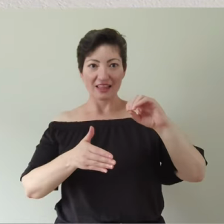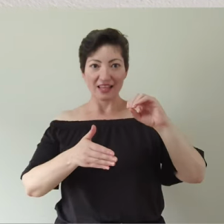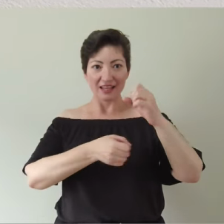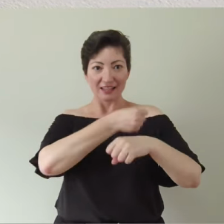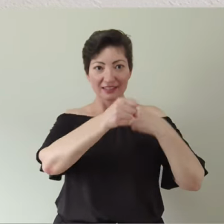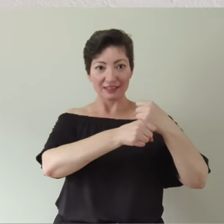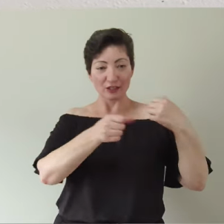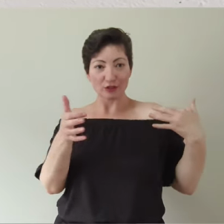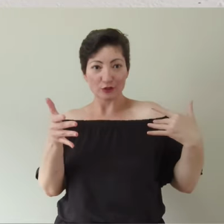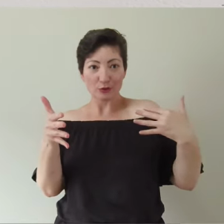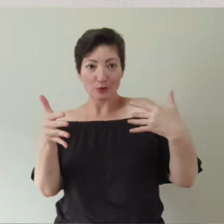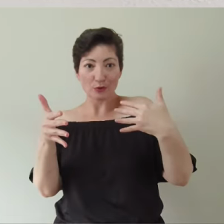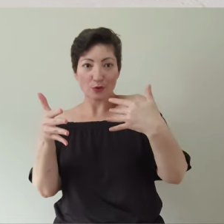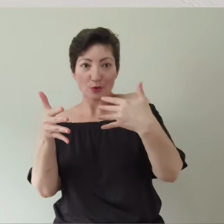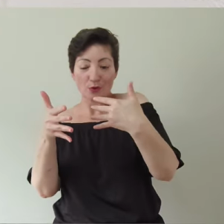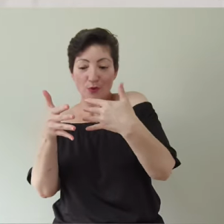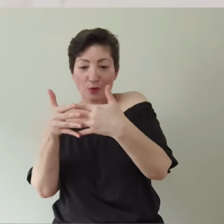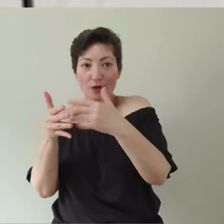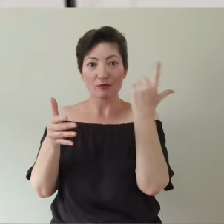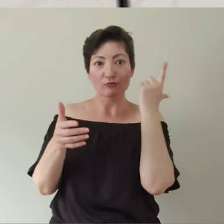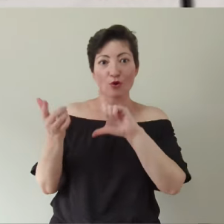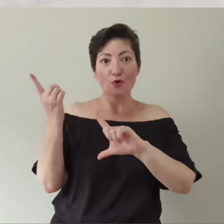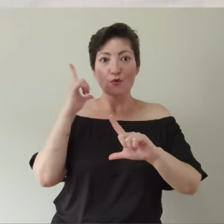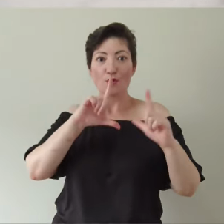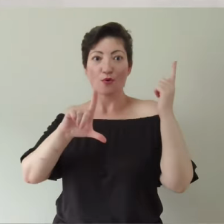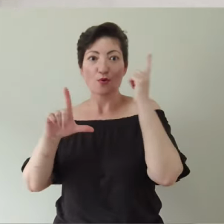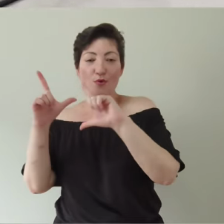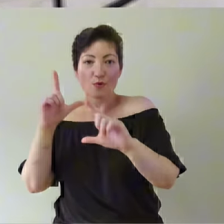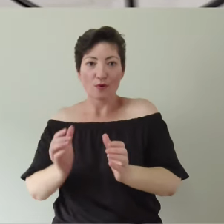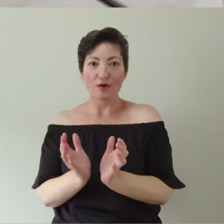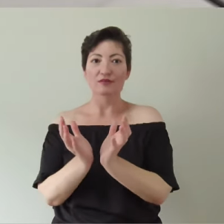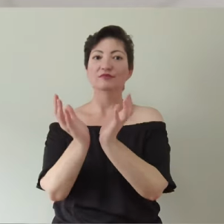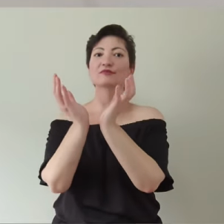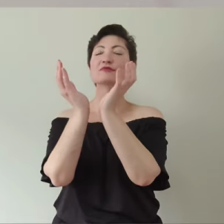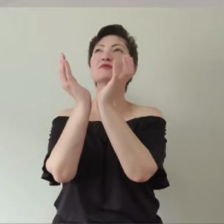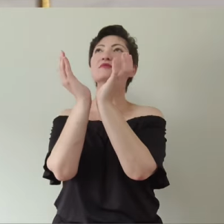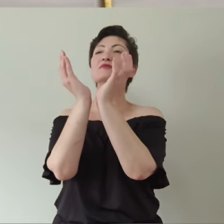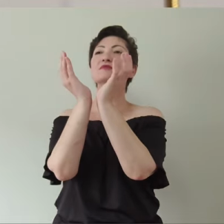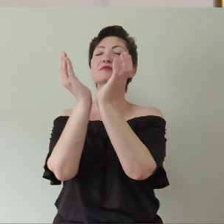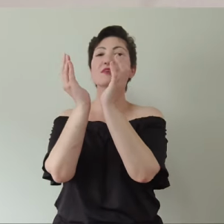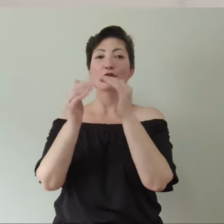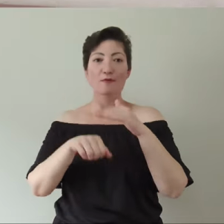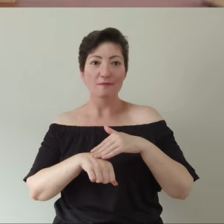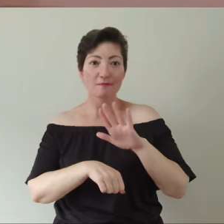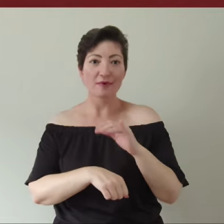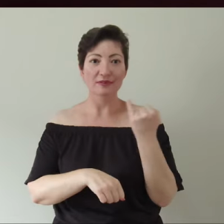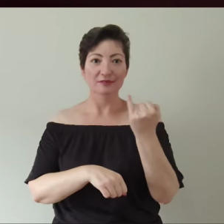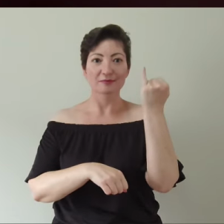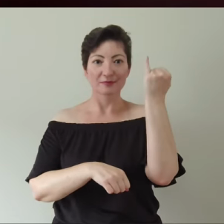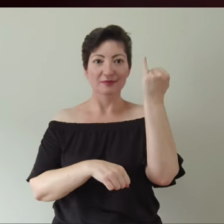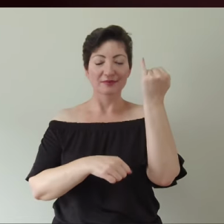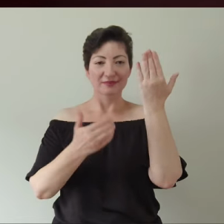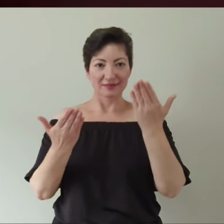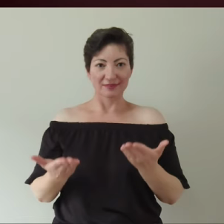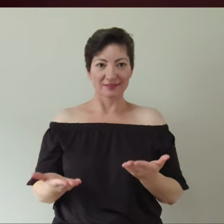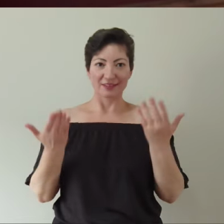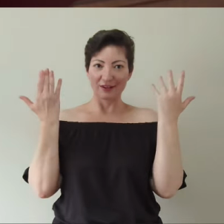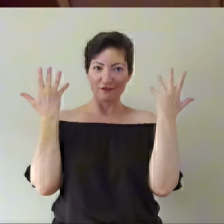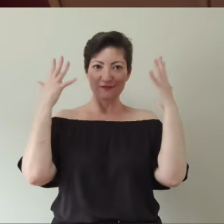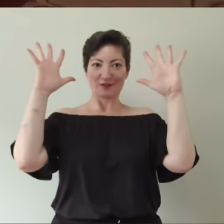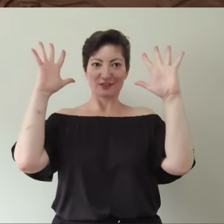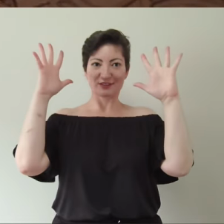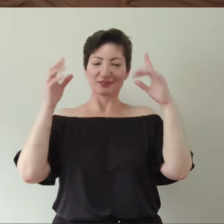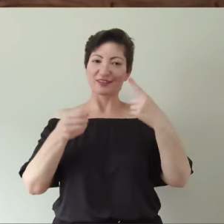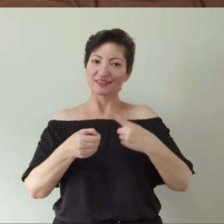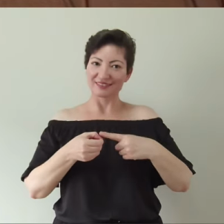Dia de Arte, conquistamos vários prêmios. Porém, destacamos os mais importantes, que são dos festivais da